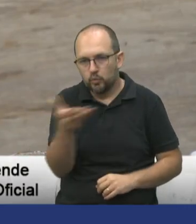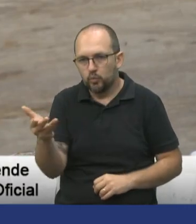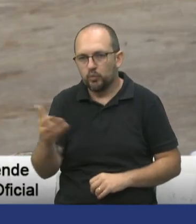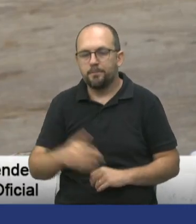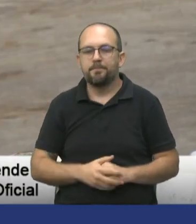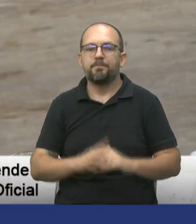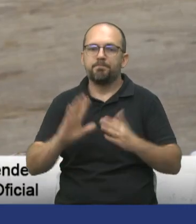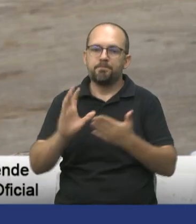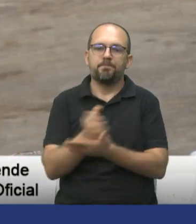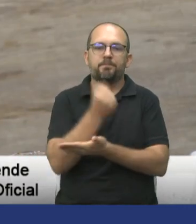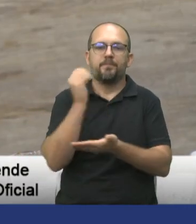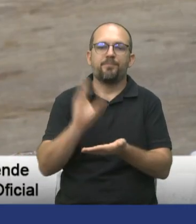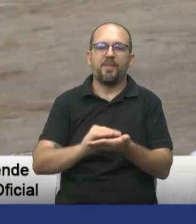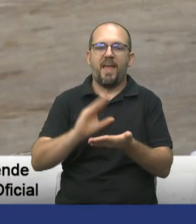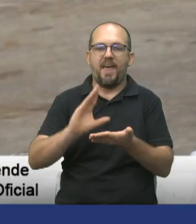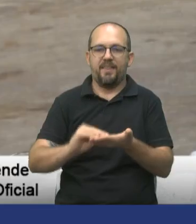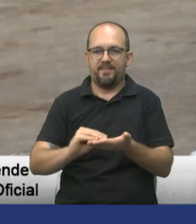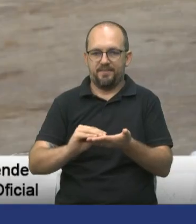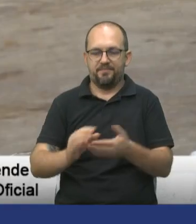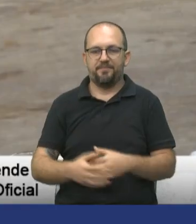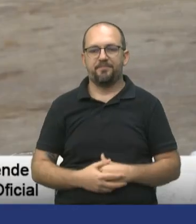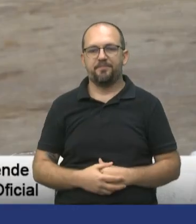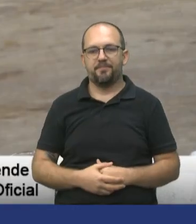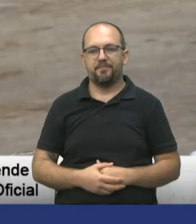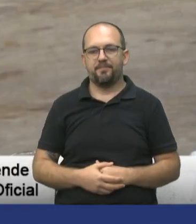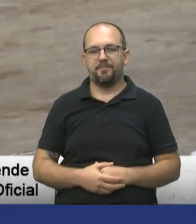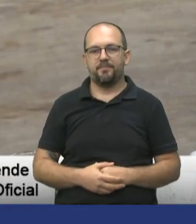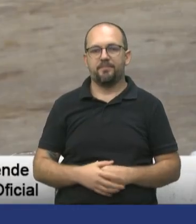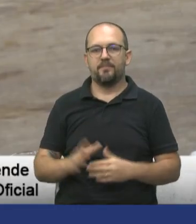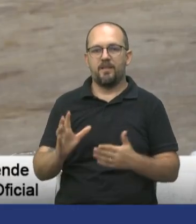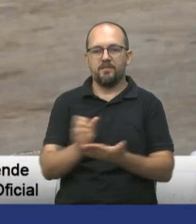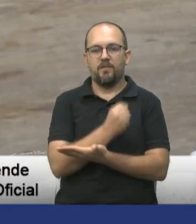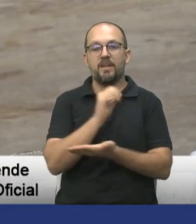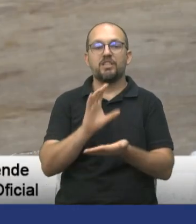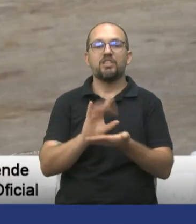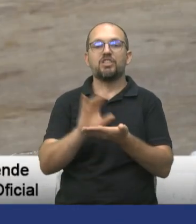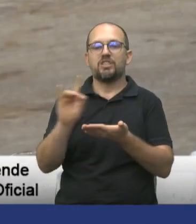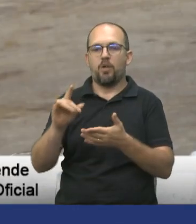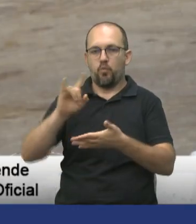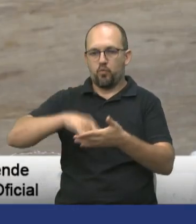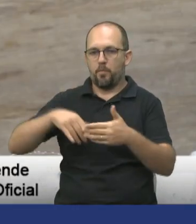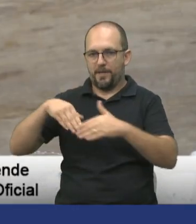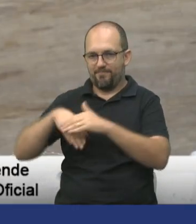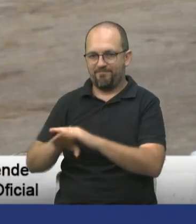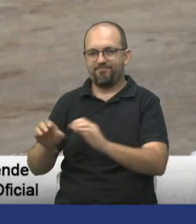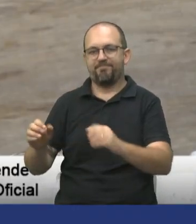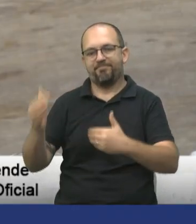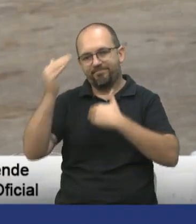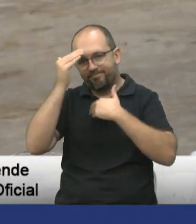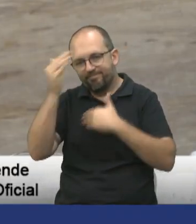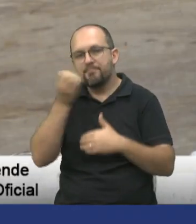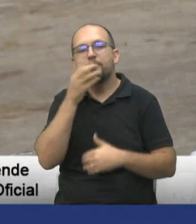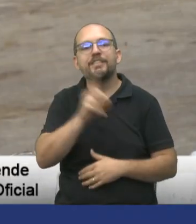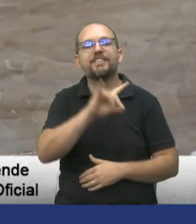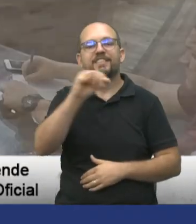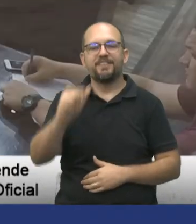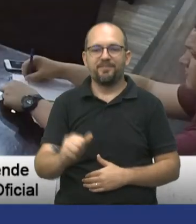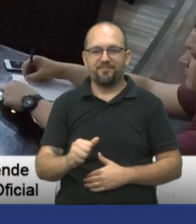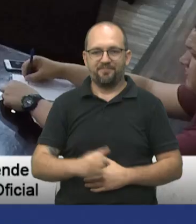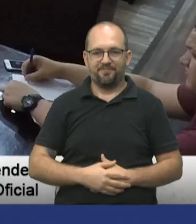determinando a juntada da ata digital nos nossos documentos. Muito obrigada e bom dia.